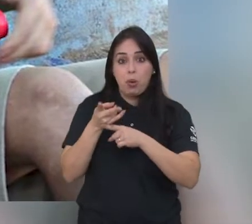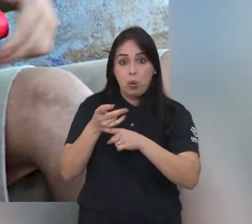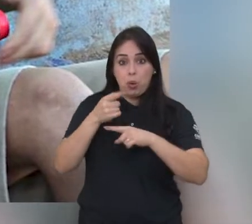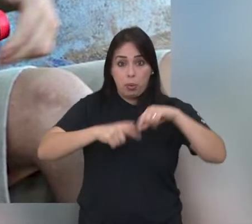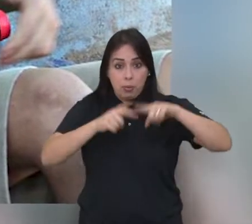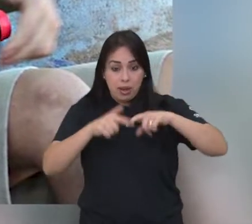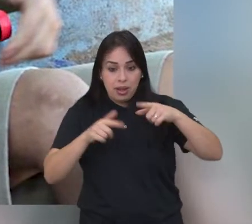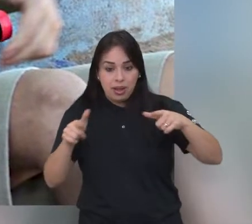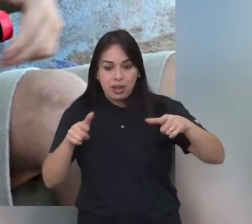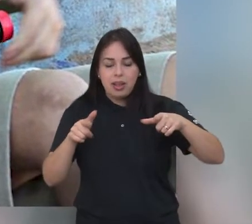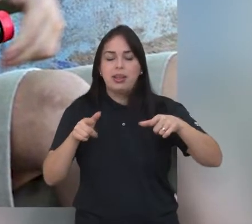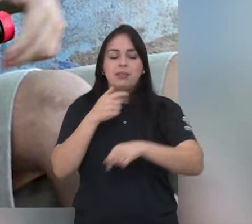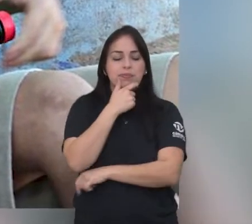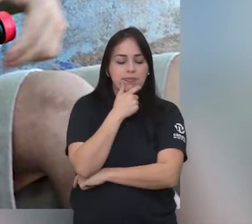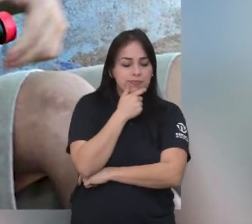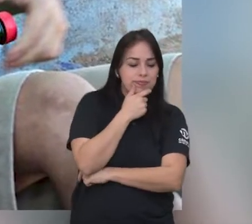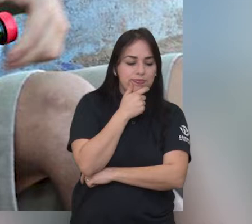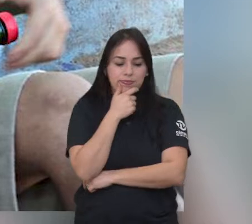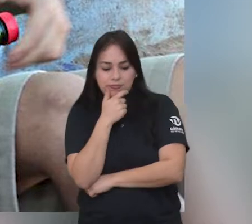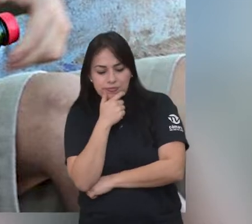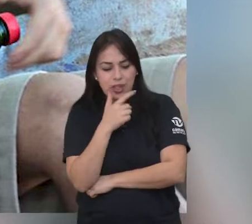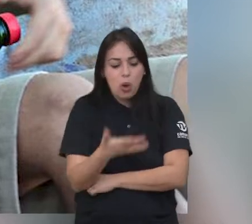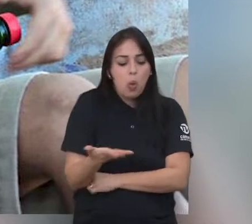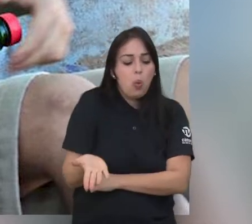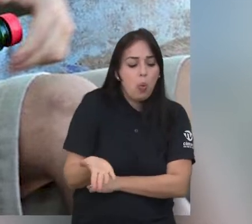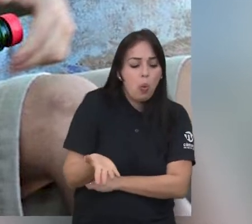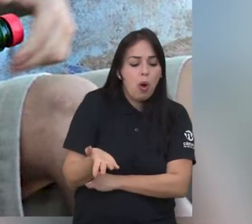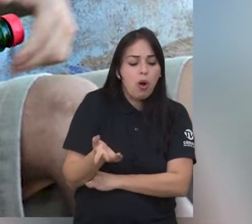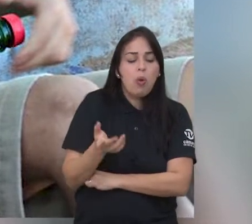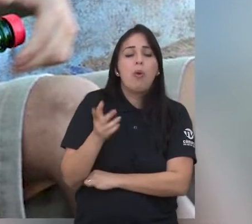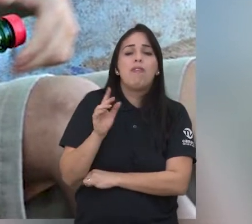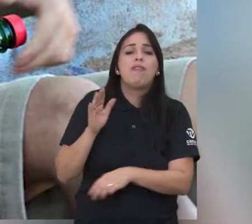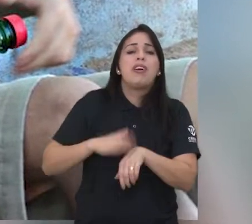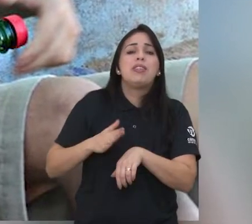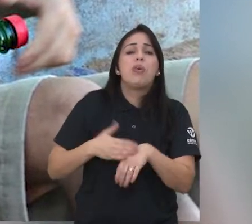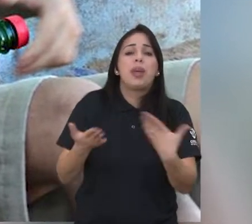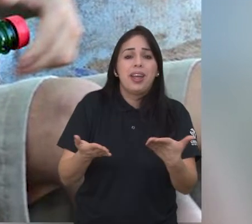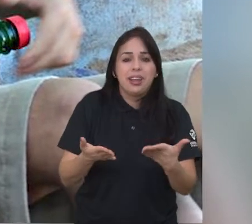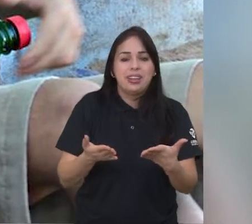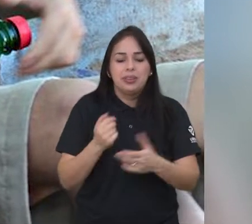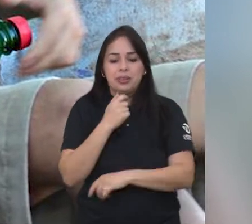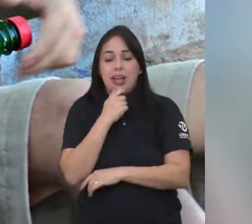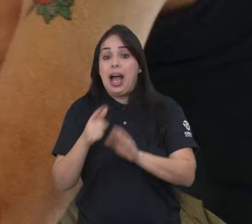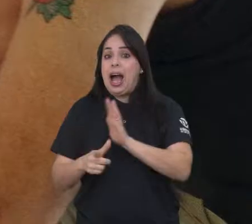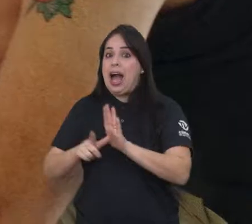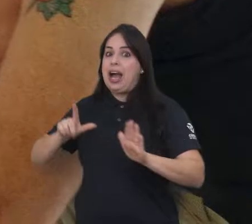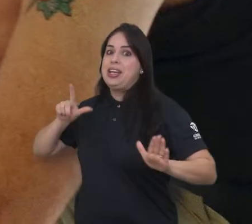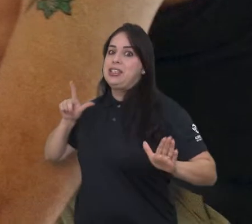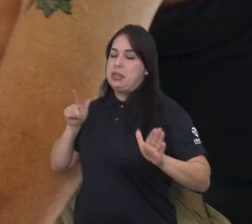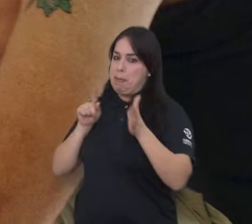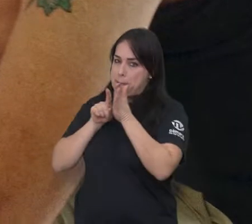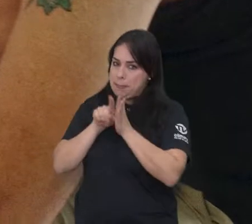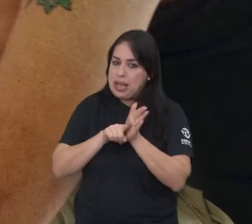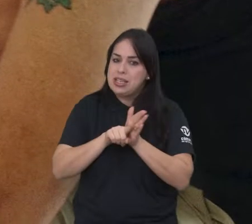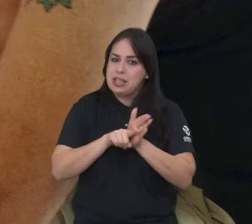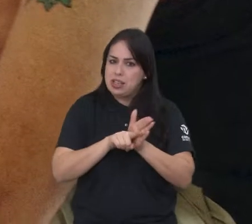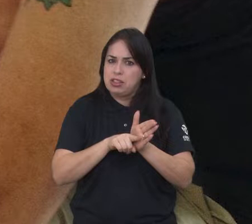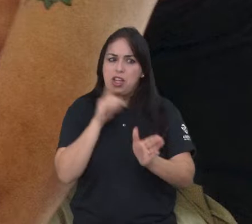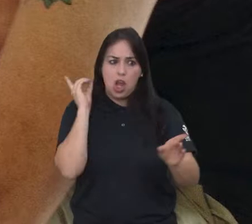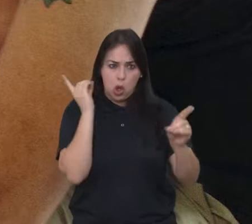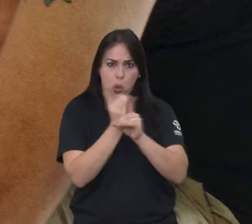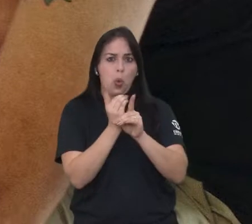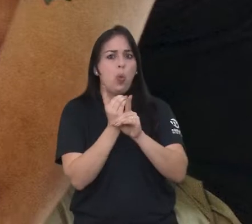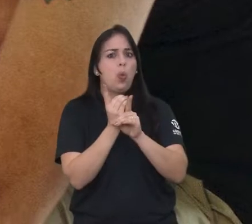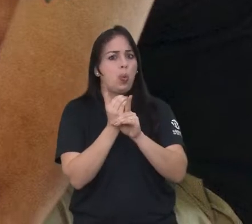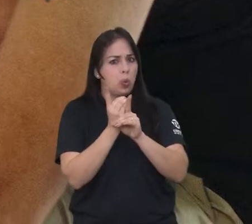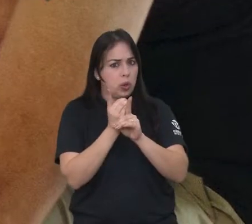junto, dentro dos materiais recolhidos, o que dá para fazer. Antes, dá uma pesquisadinha que você vai encontrar muitas